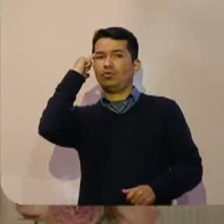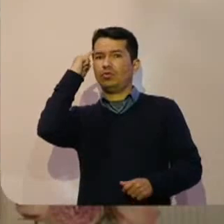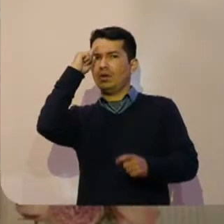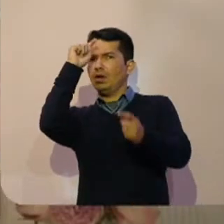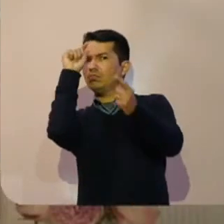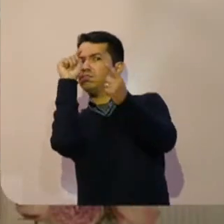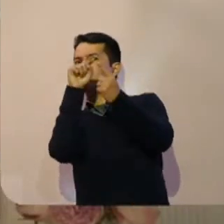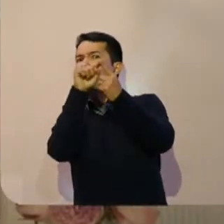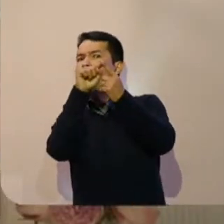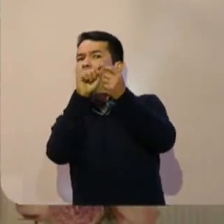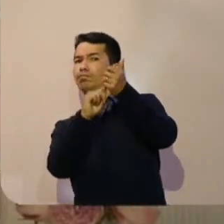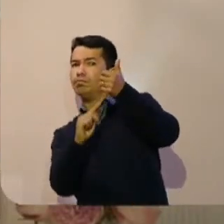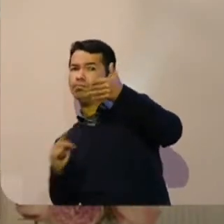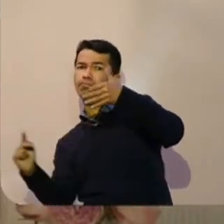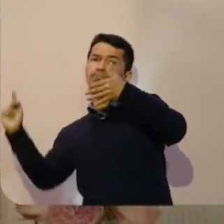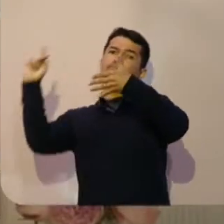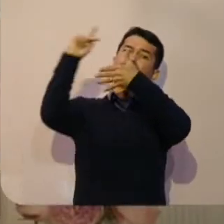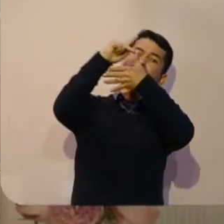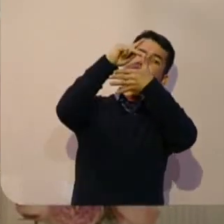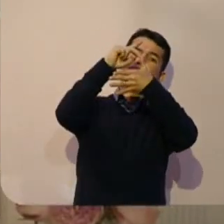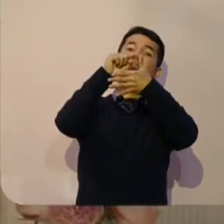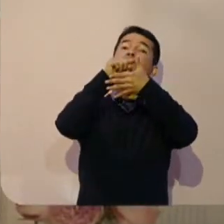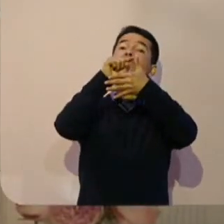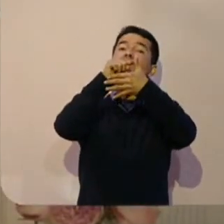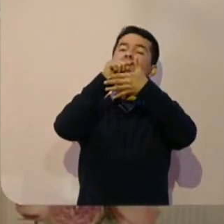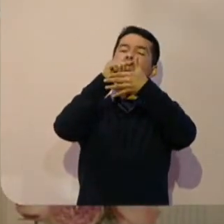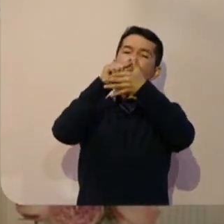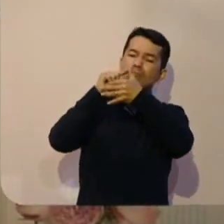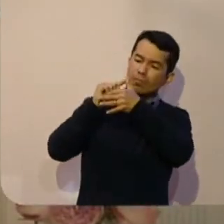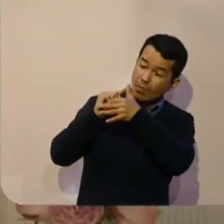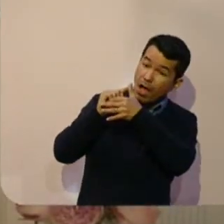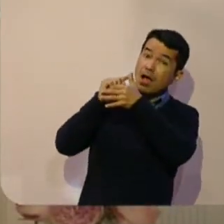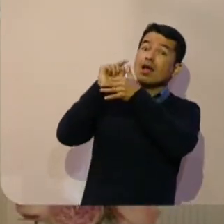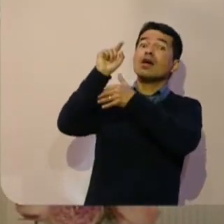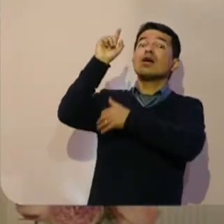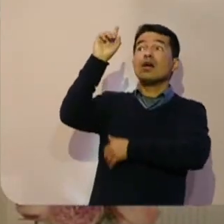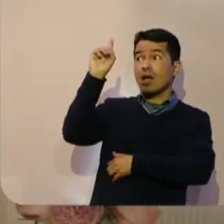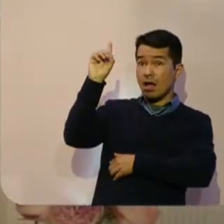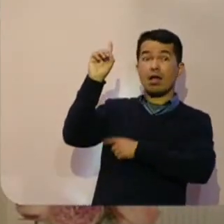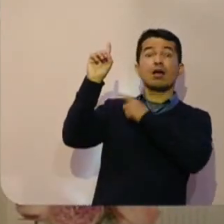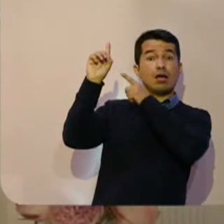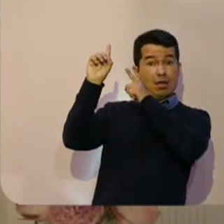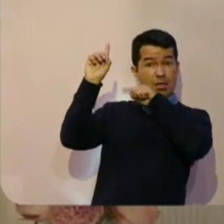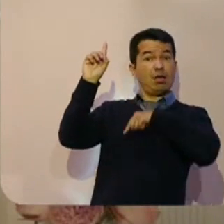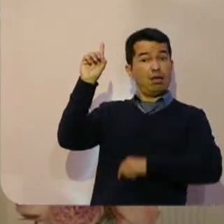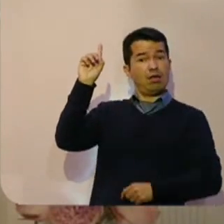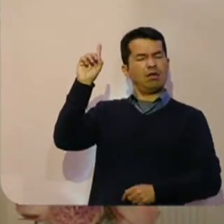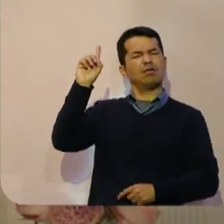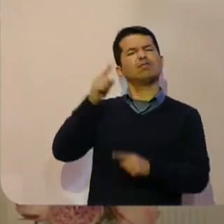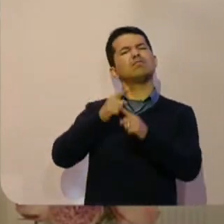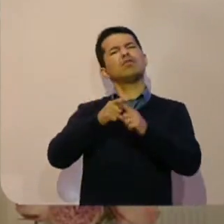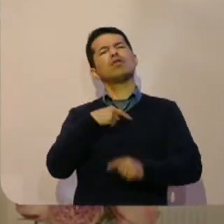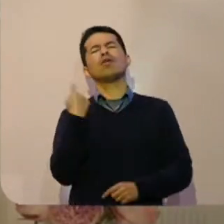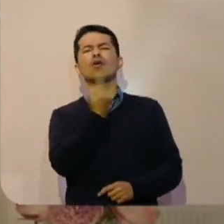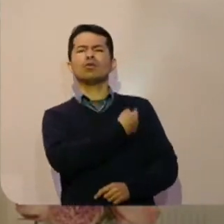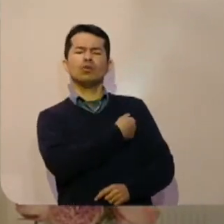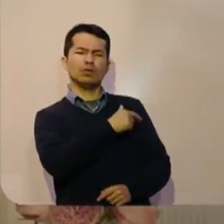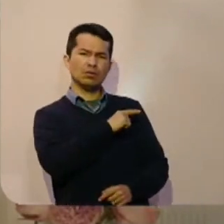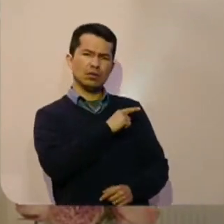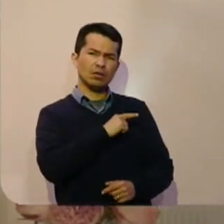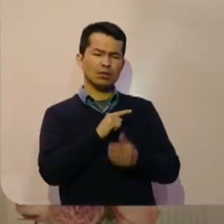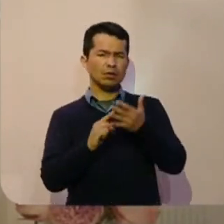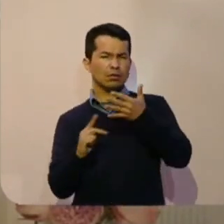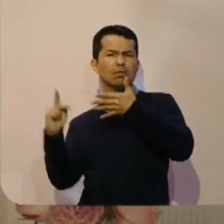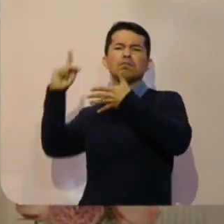alvos prioritários. Mas por que isso nos ajuda a lidar com a ansiedade? Por causa da promessa